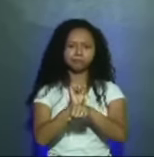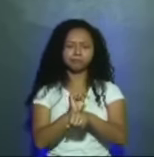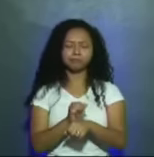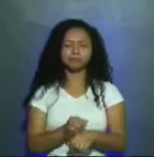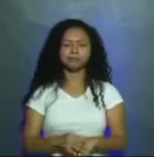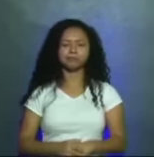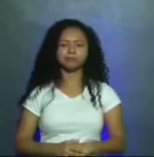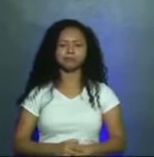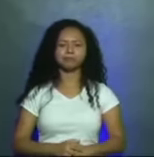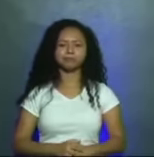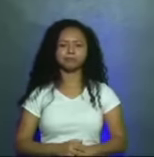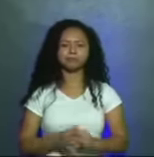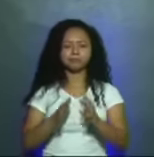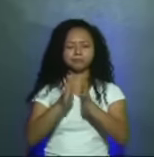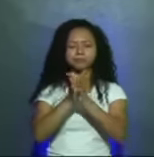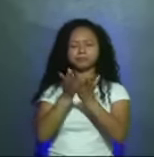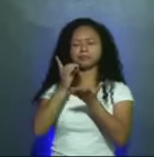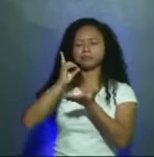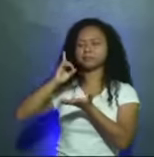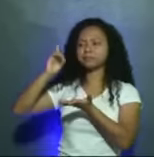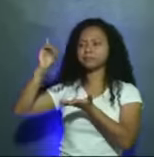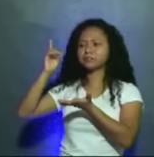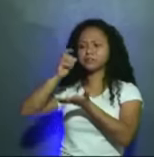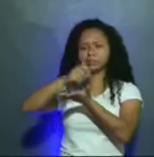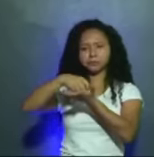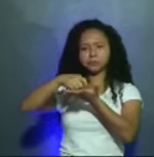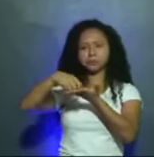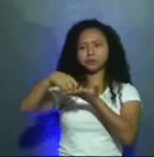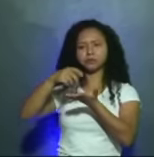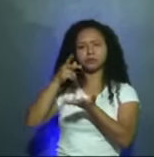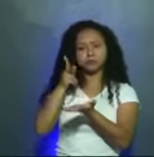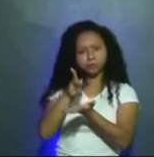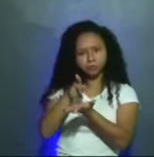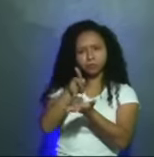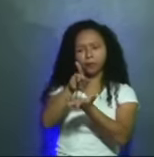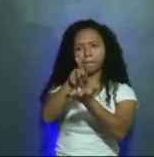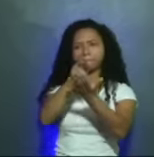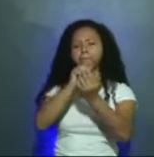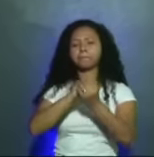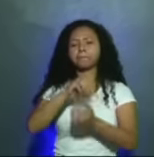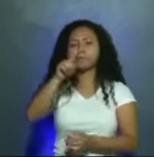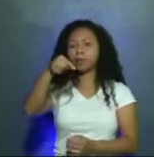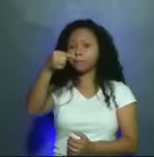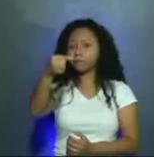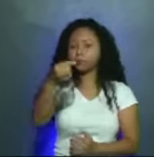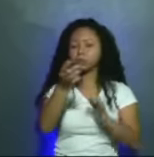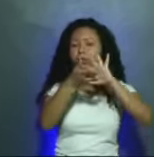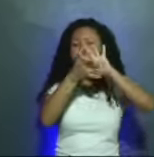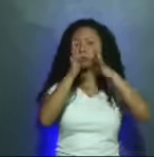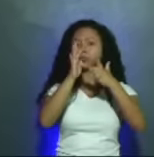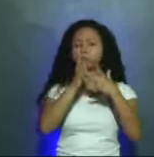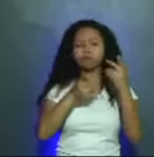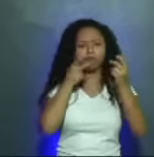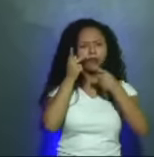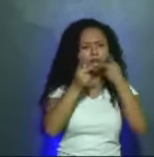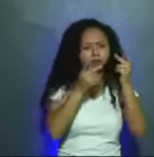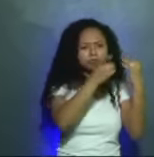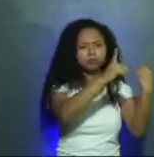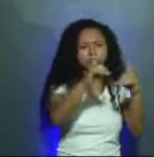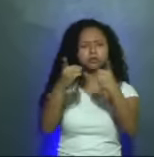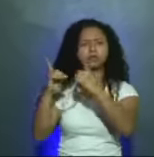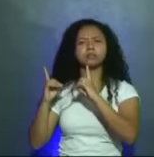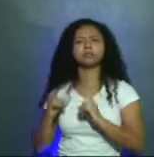a Bíblia continua dizendo, depois que Jesus ressuscitou, depois que ele censurou os seus discípulos, né? Aí ele